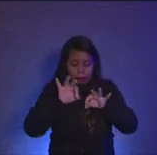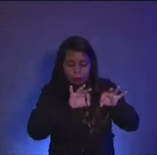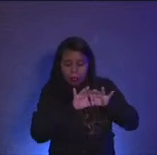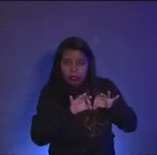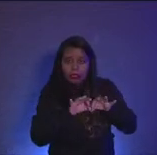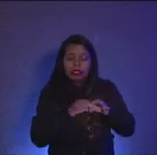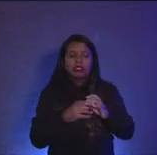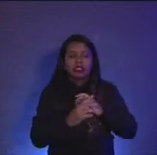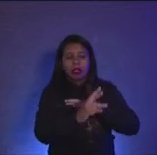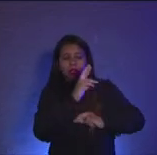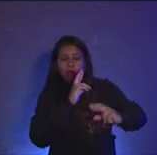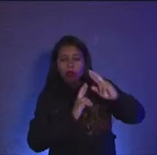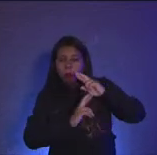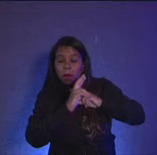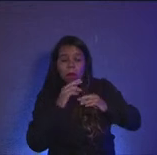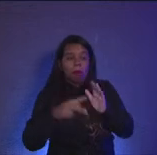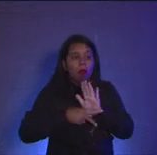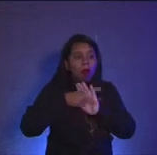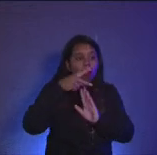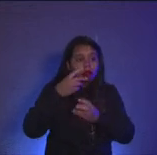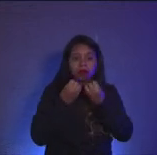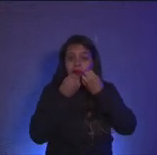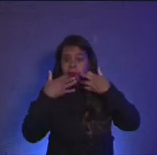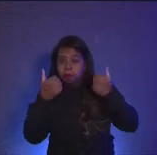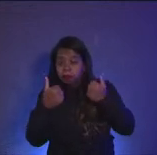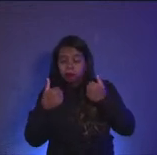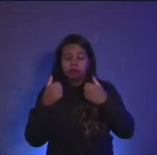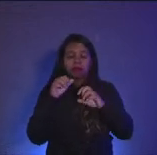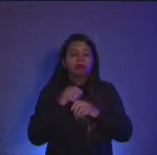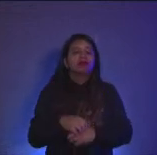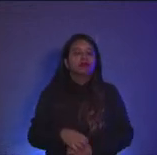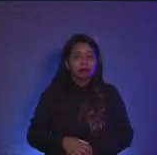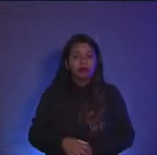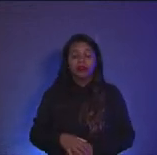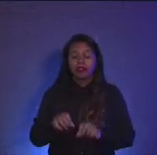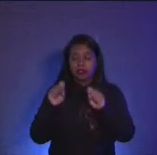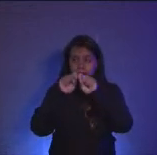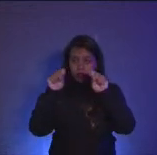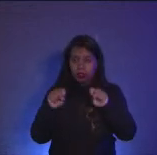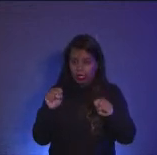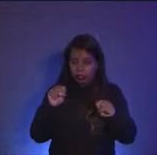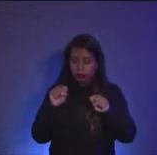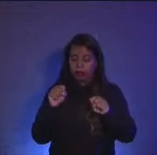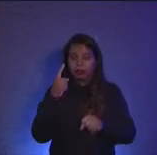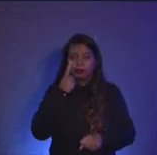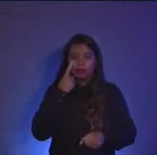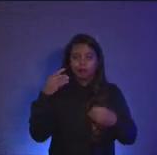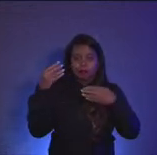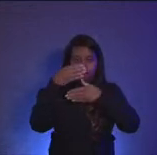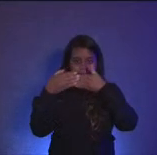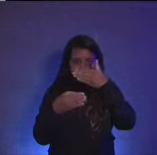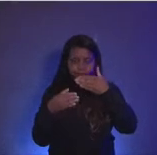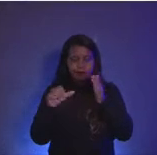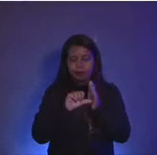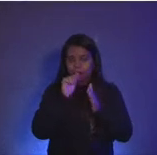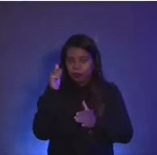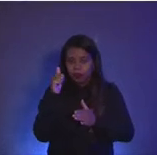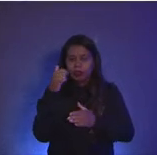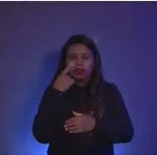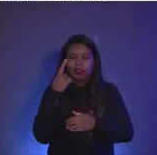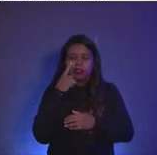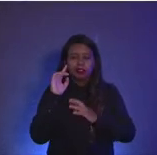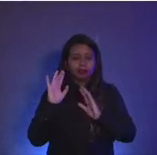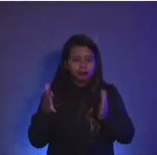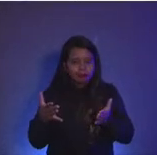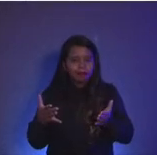super positivo para a gente desenvolveu um front-end, um editor, que é o que vocês viram no primeiro slide, em JavaScript. A gente criou um programa